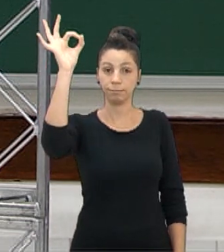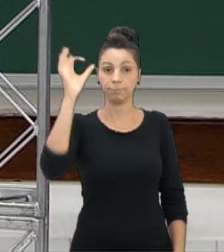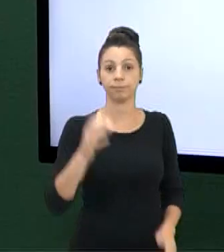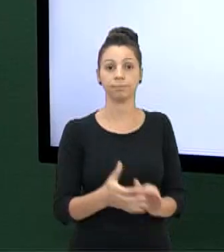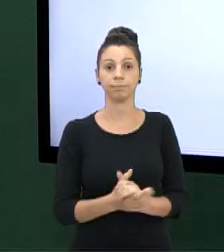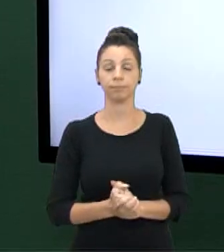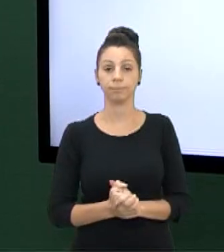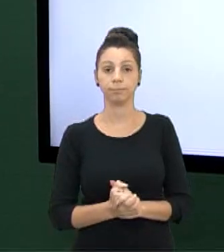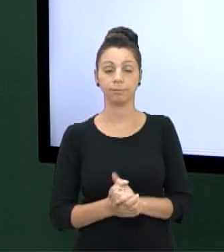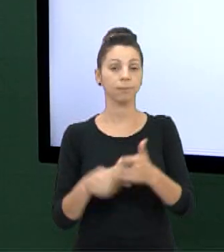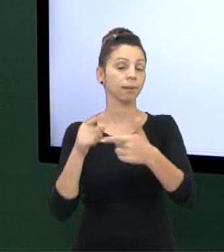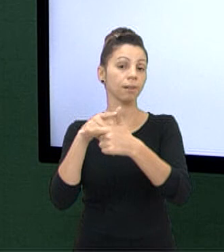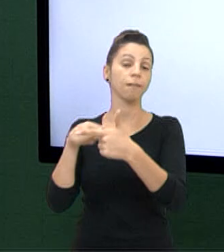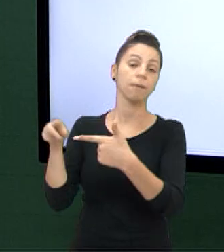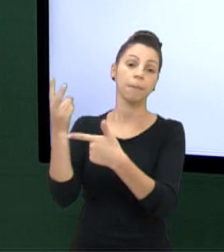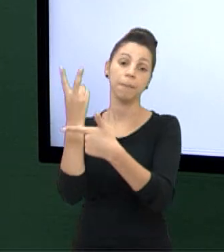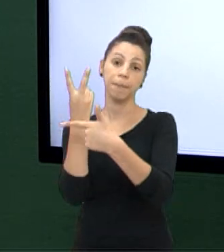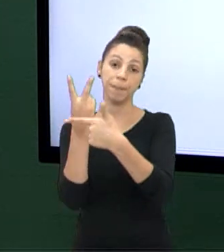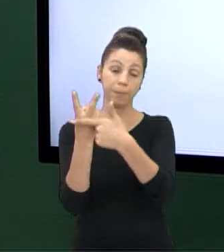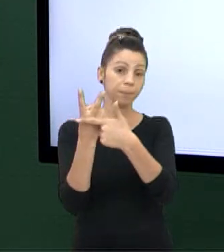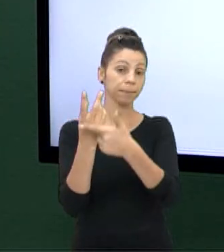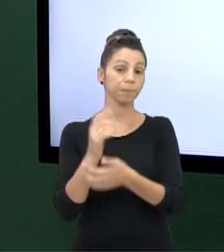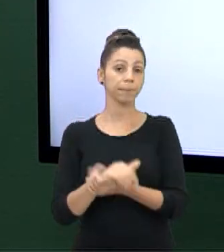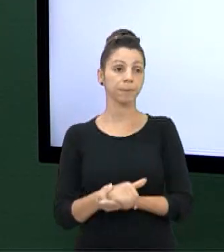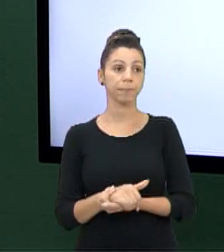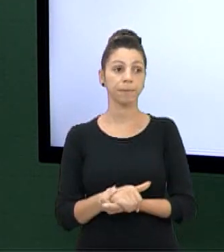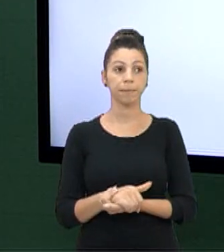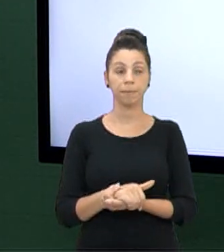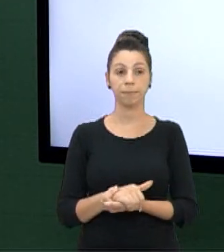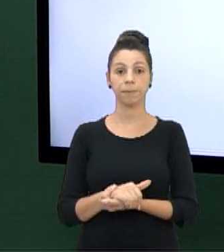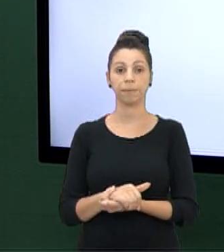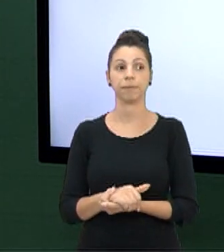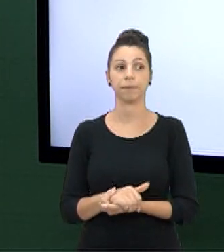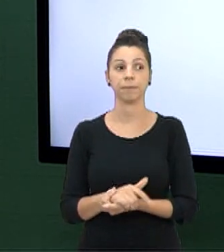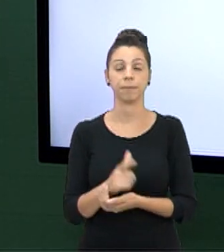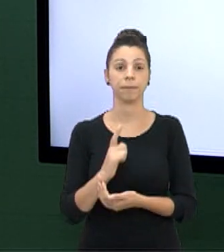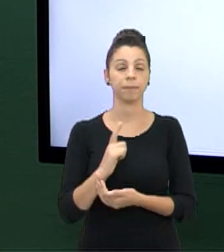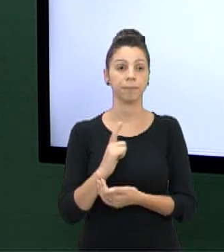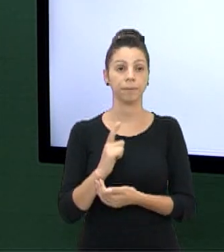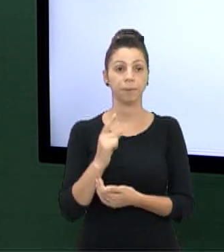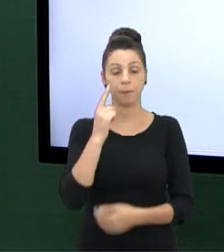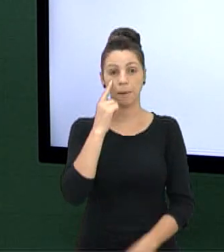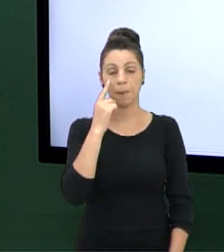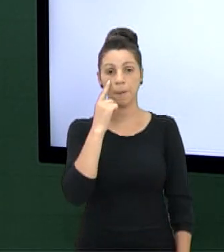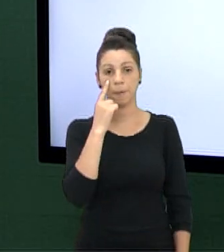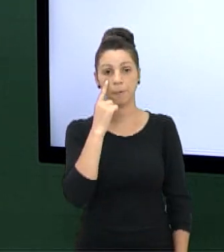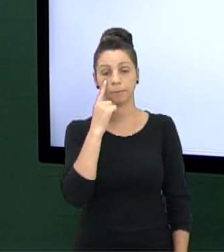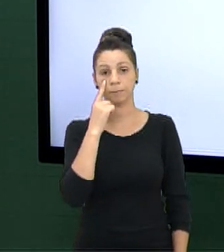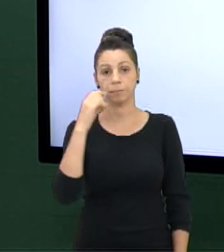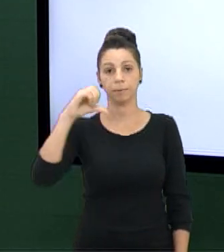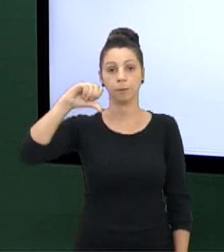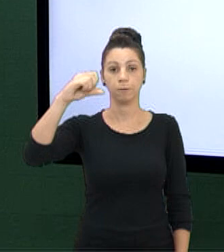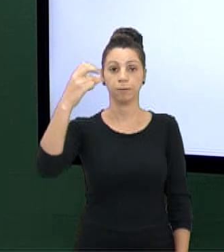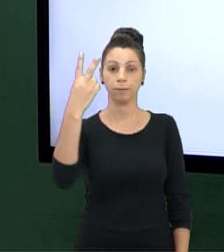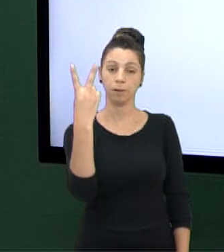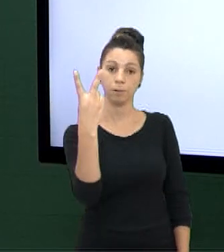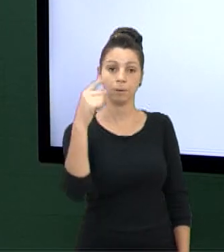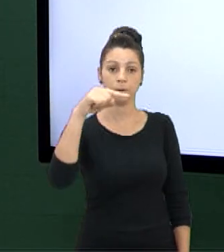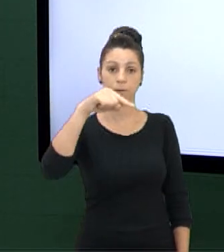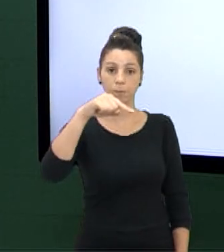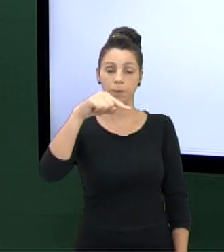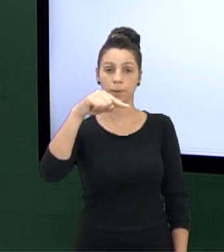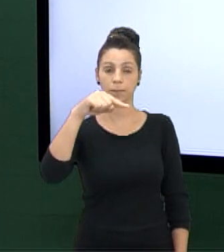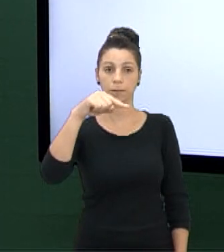Graus, dividido por 2. E aí, meus queridos, eu tenho, então, 92 menos 56,